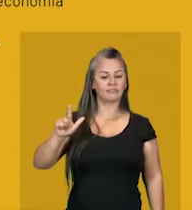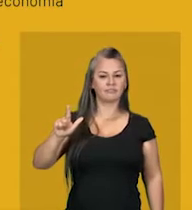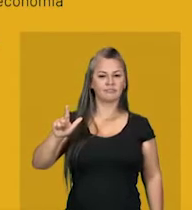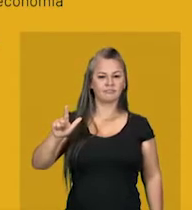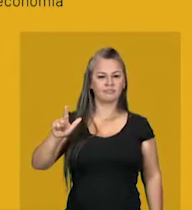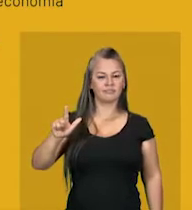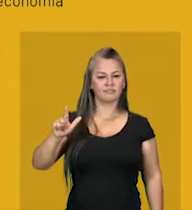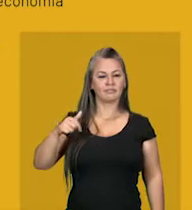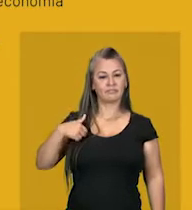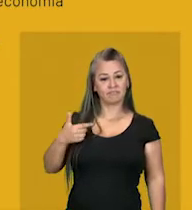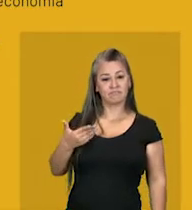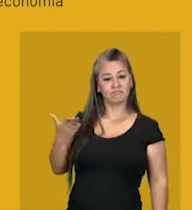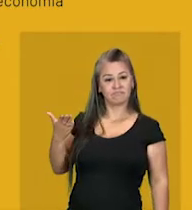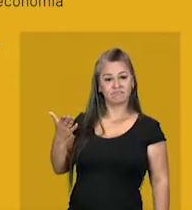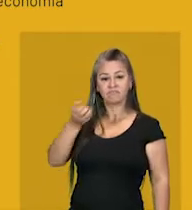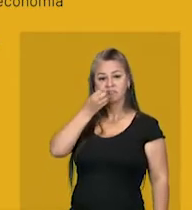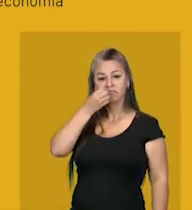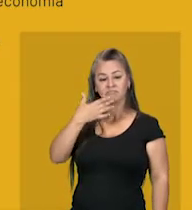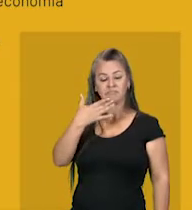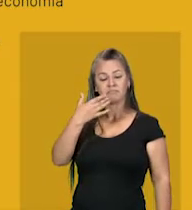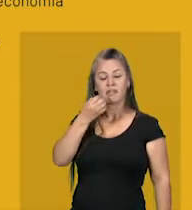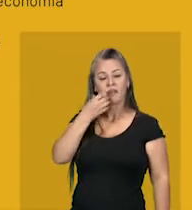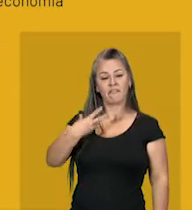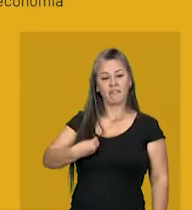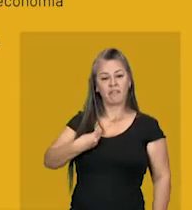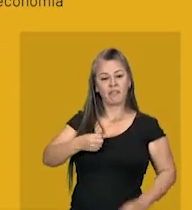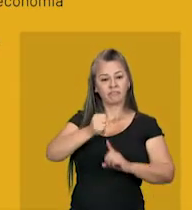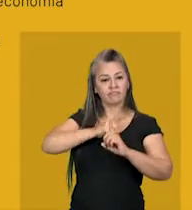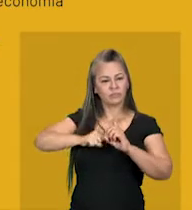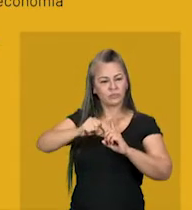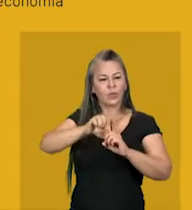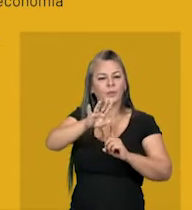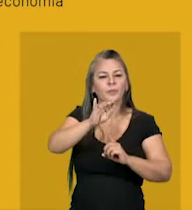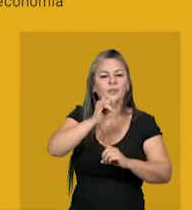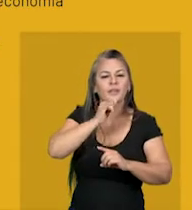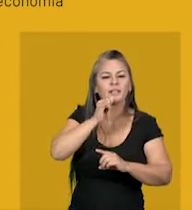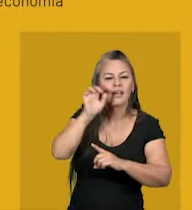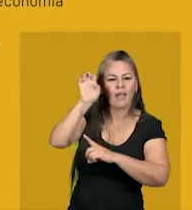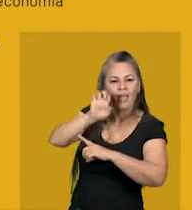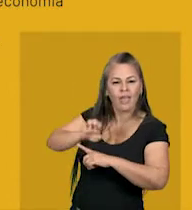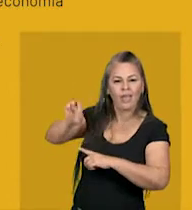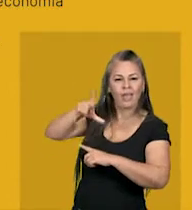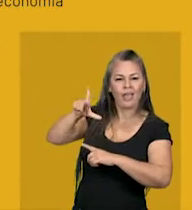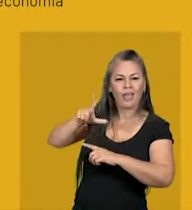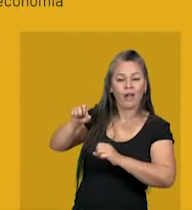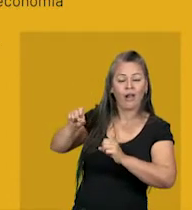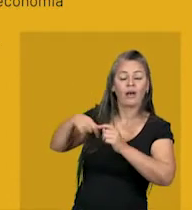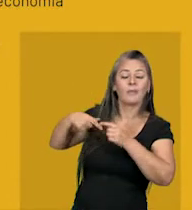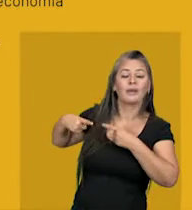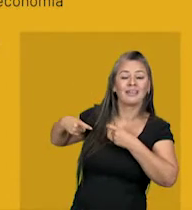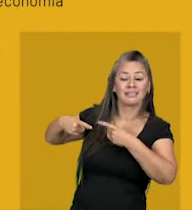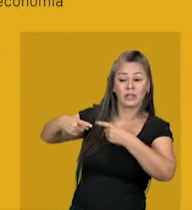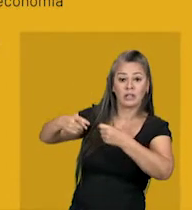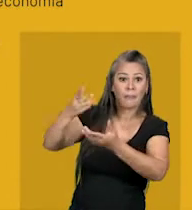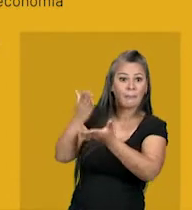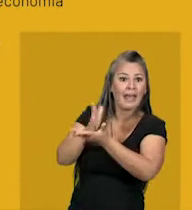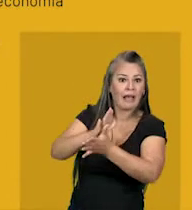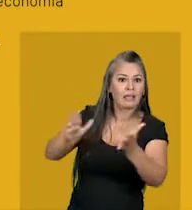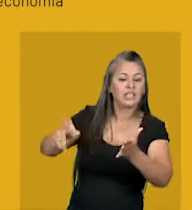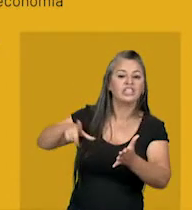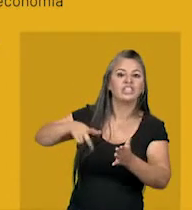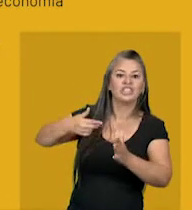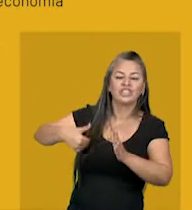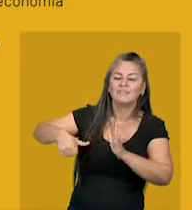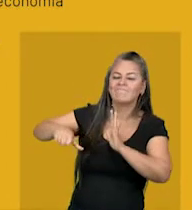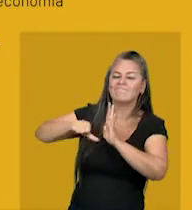o estado de bem-estar social. A Europa tinha acabado, tinha saído da Segunda Guerra Mundial, estava devastada, muita crise,